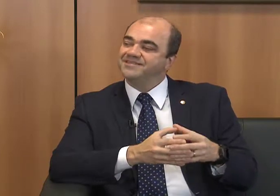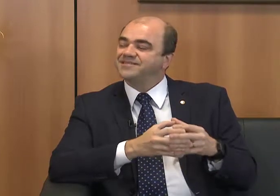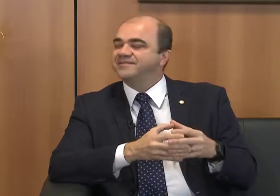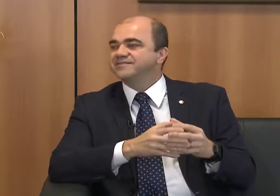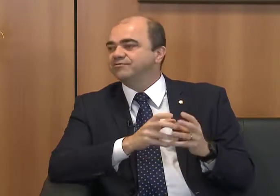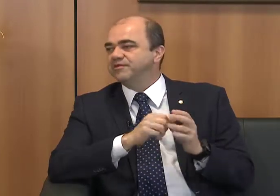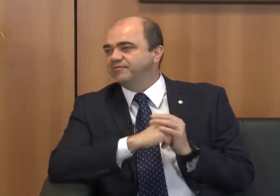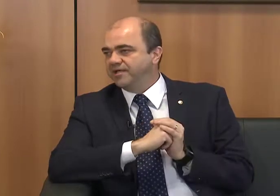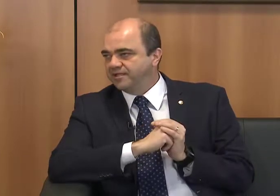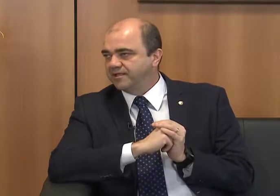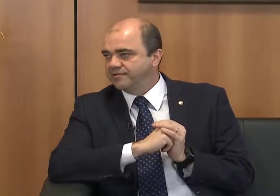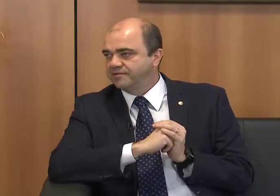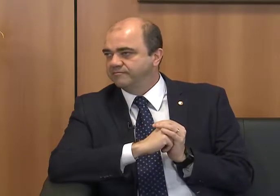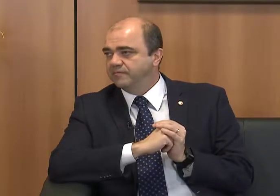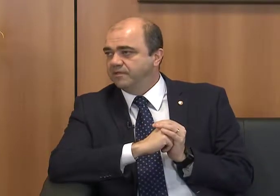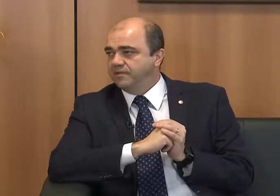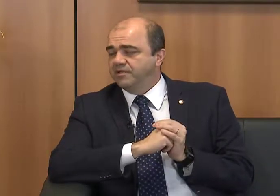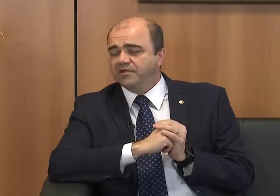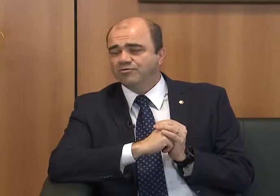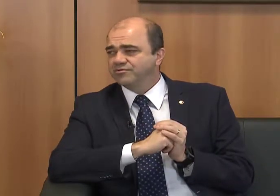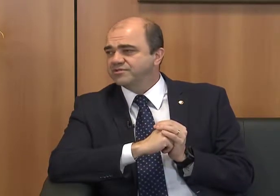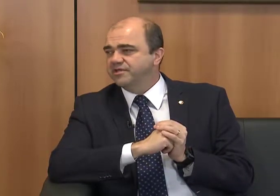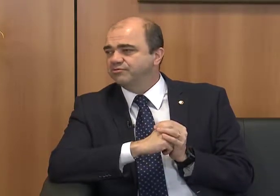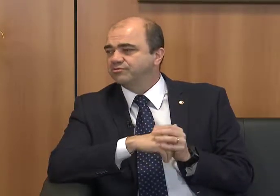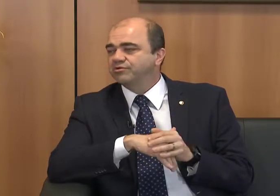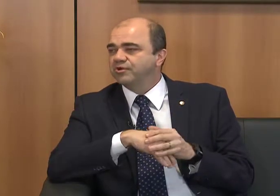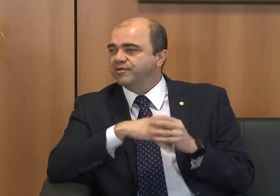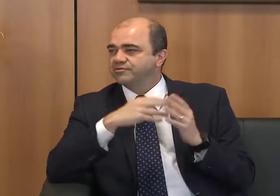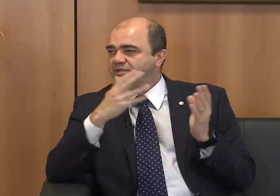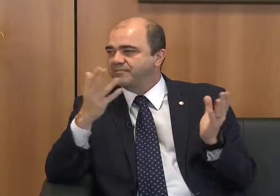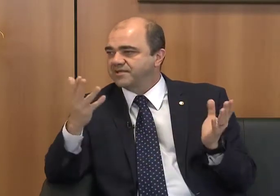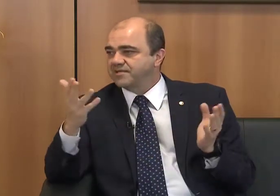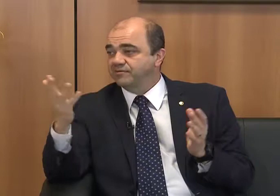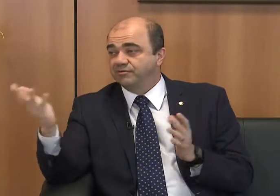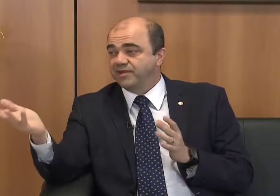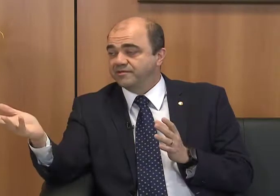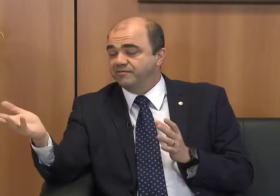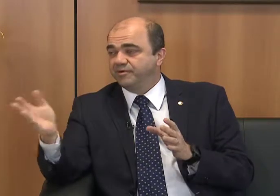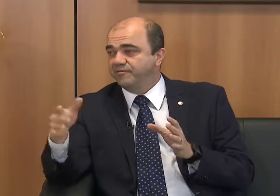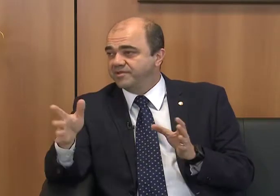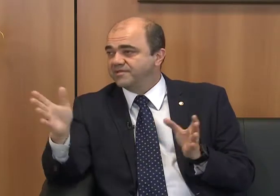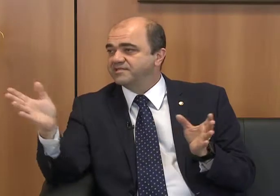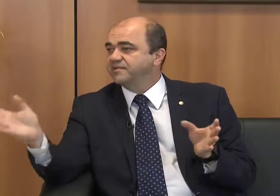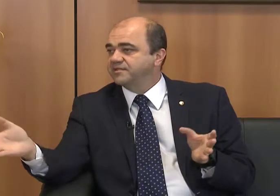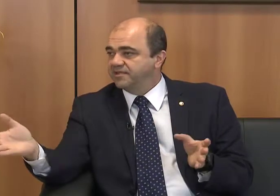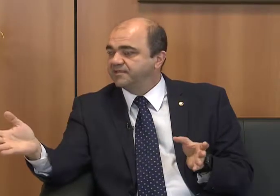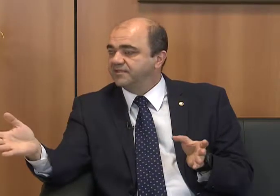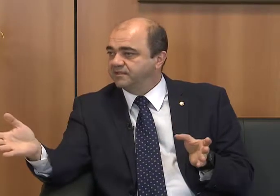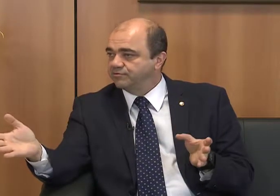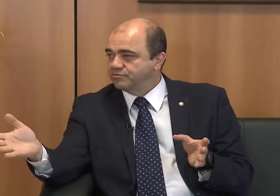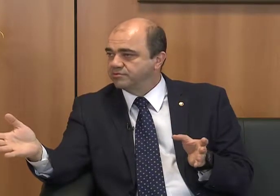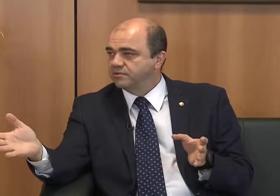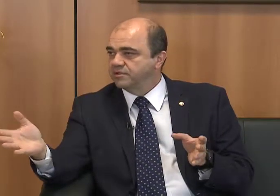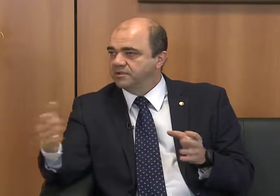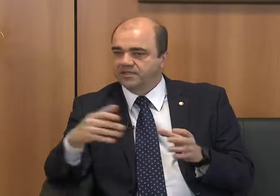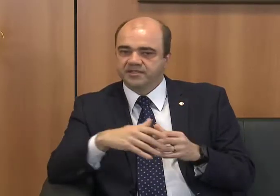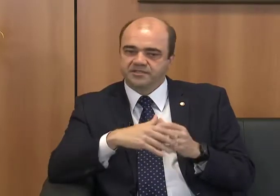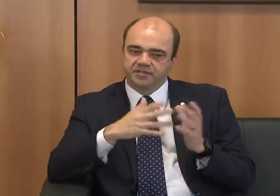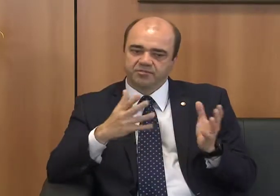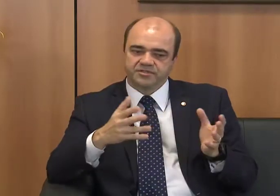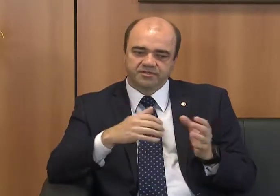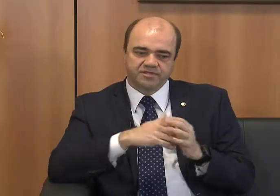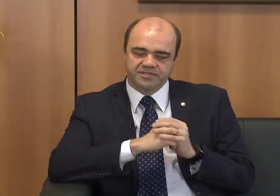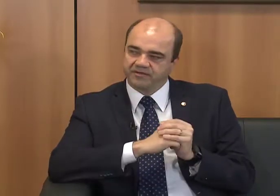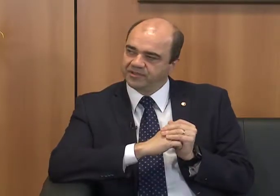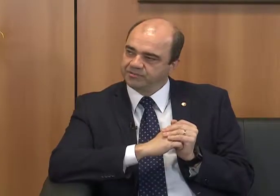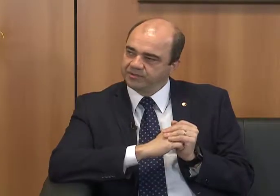mediante restrição de liberdade, que é um conceito totalmente ultrapassado no Brasil, pelo menos há 130 anos, desde